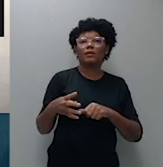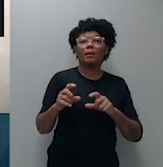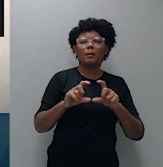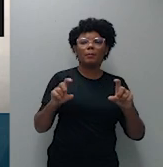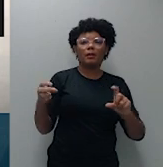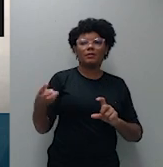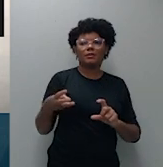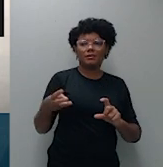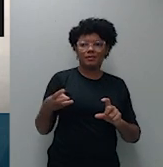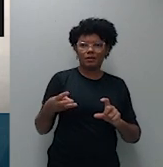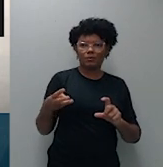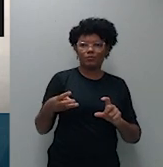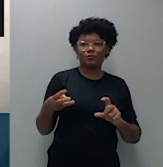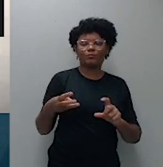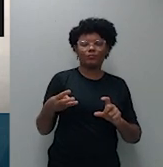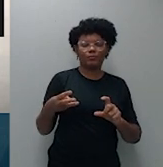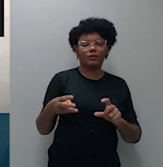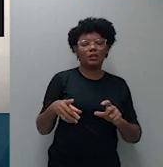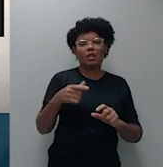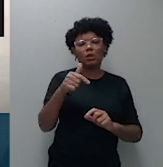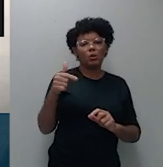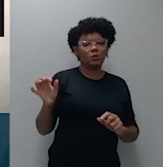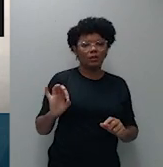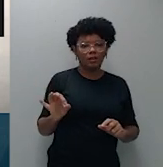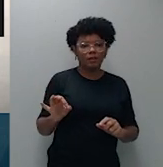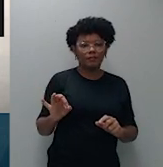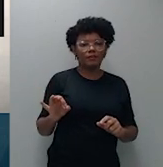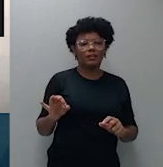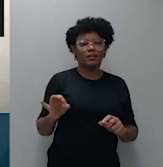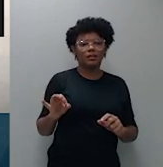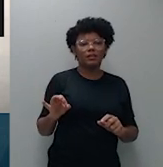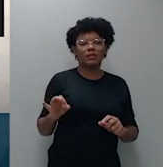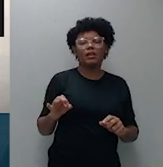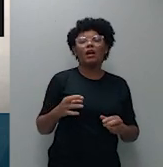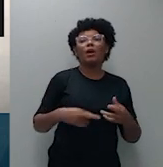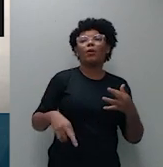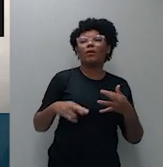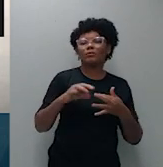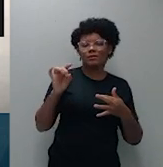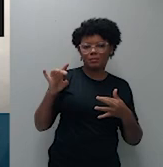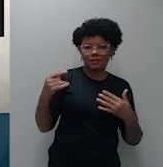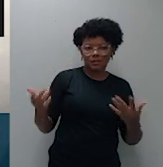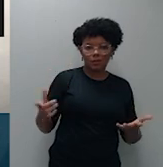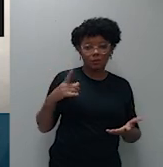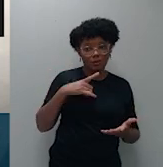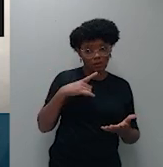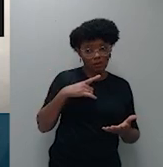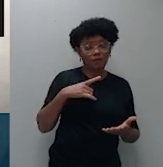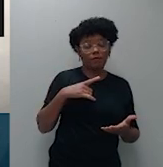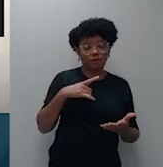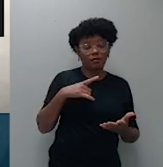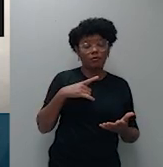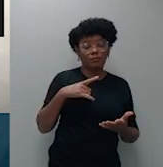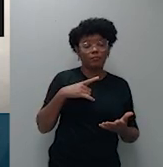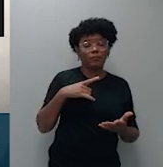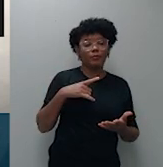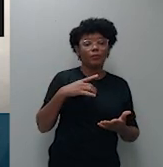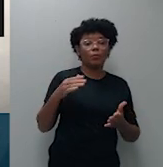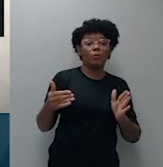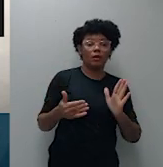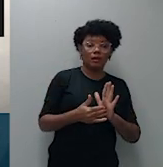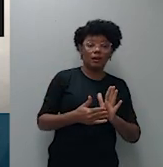paragrafo 3º do código Defesa do Consumidor não ouvi a seguimento ao recurso especial houve um agravo